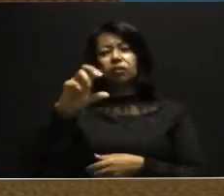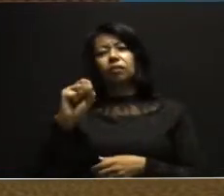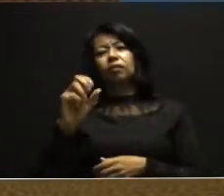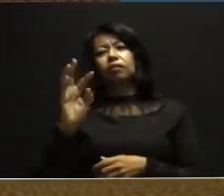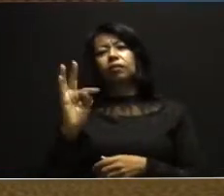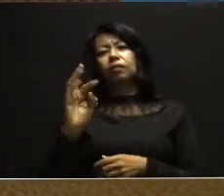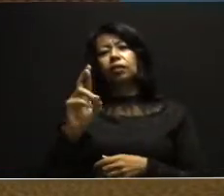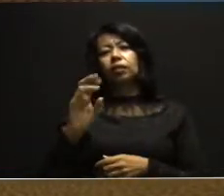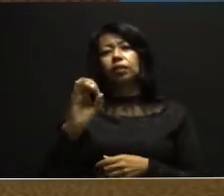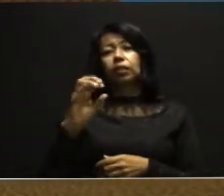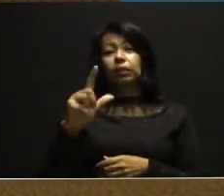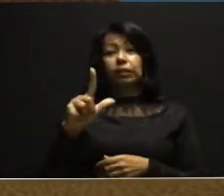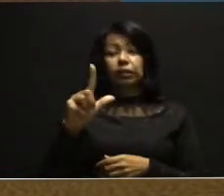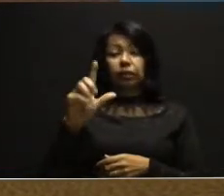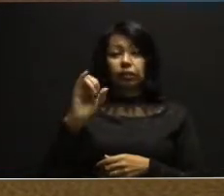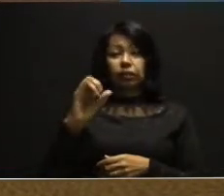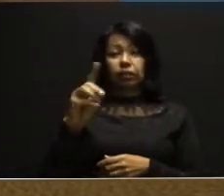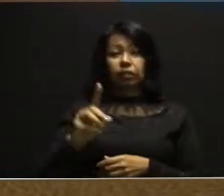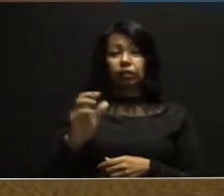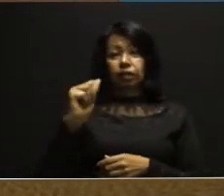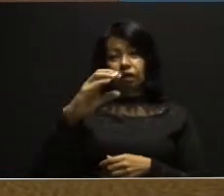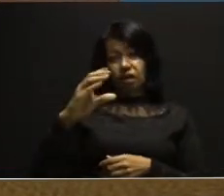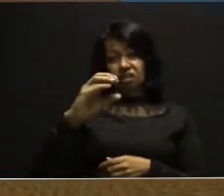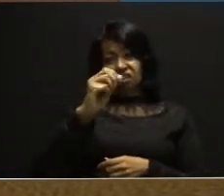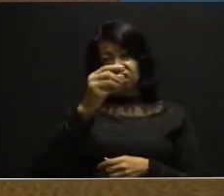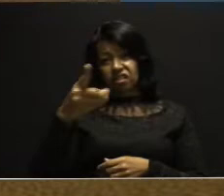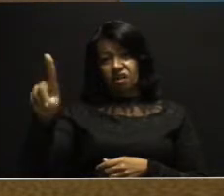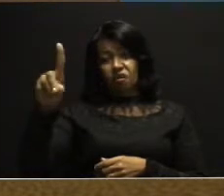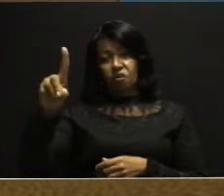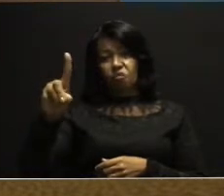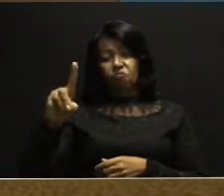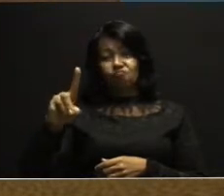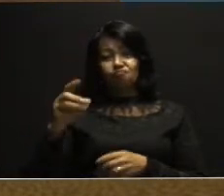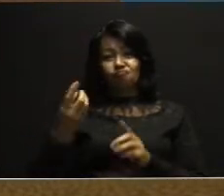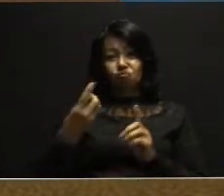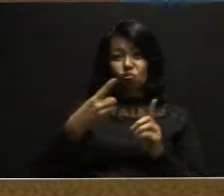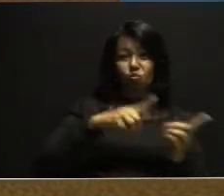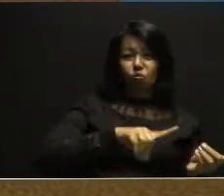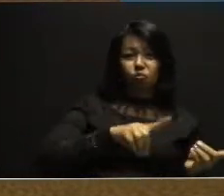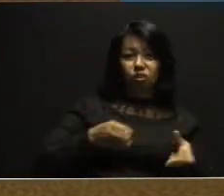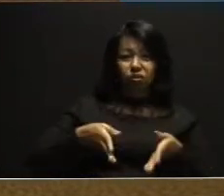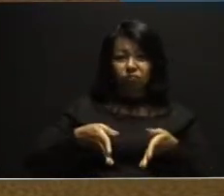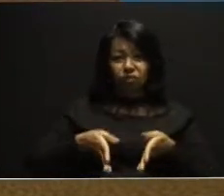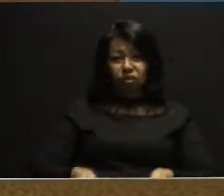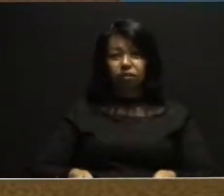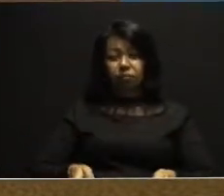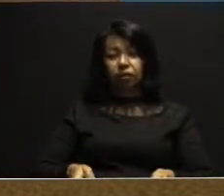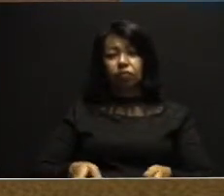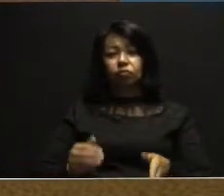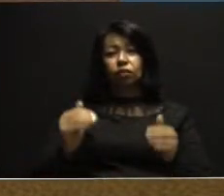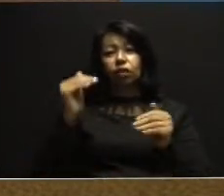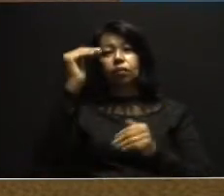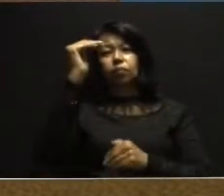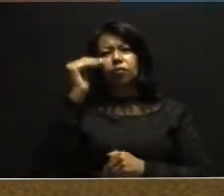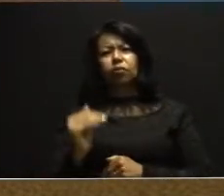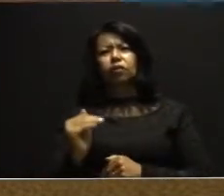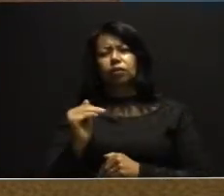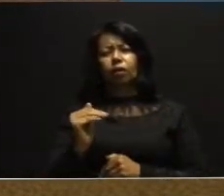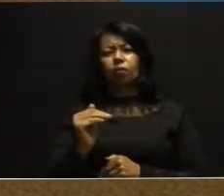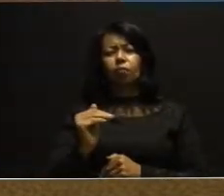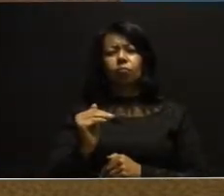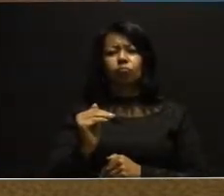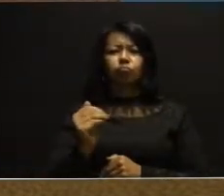de antinatalidade, programas contra a natalidade, para a diminuição da população